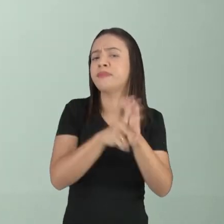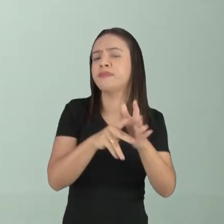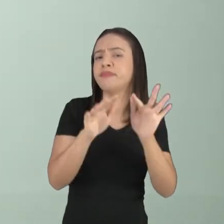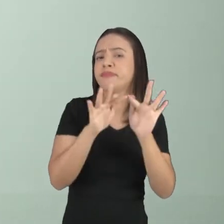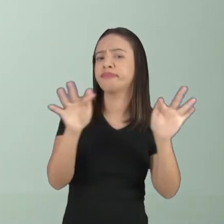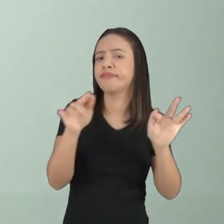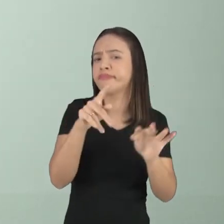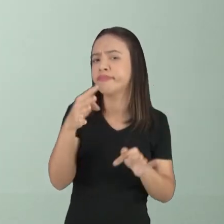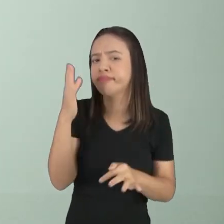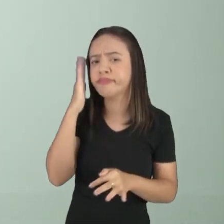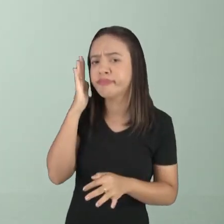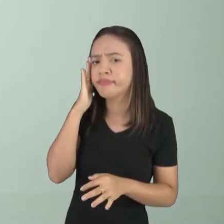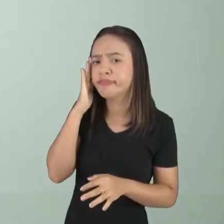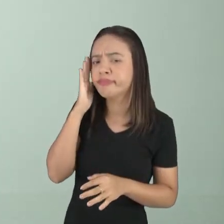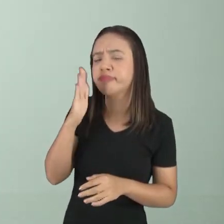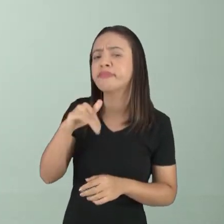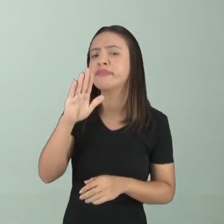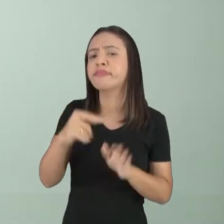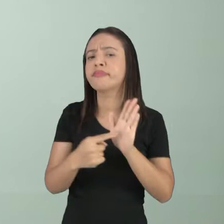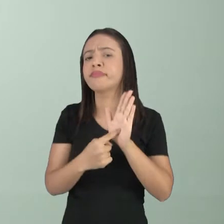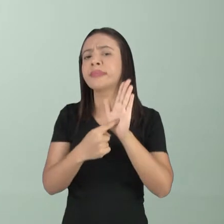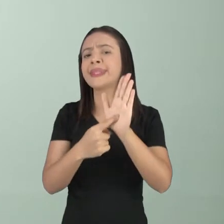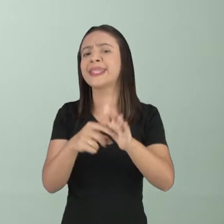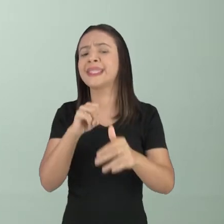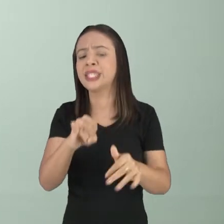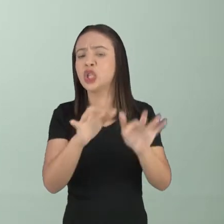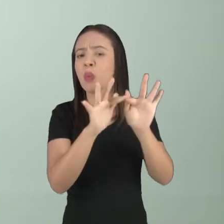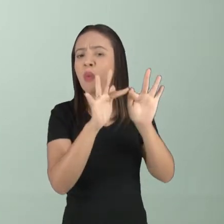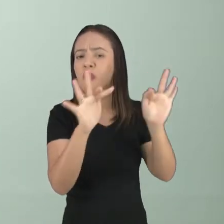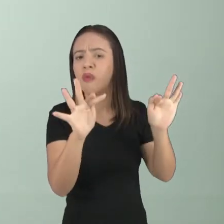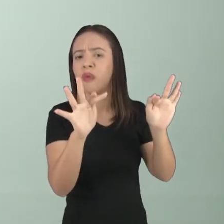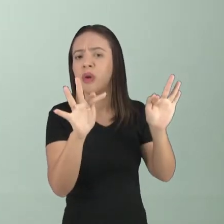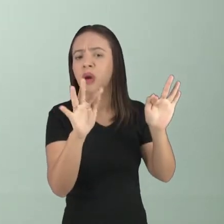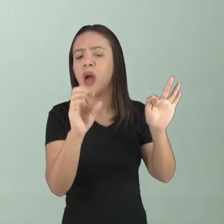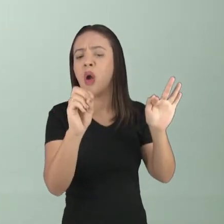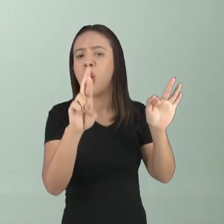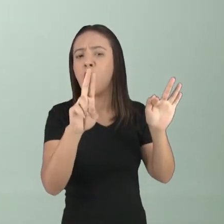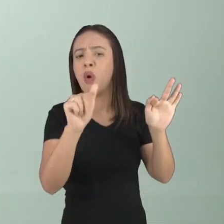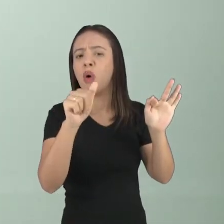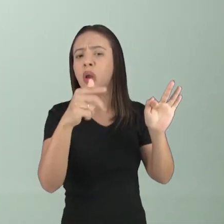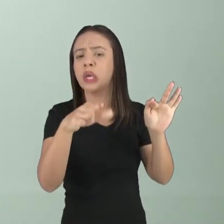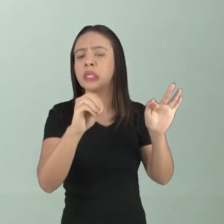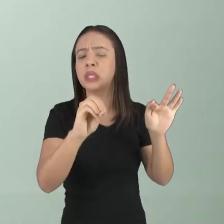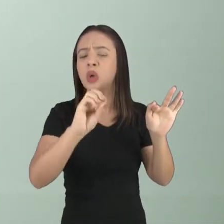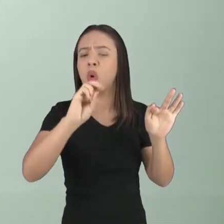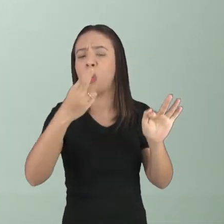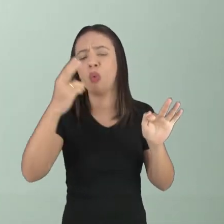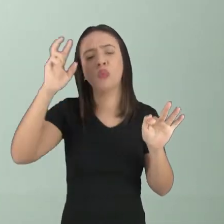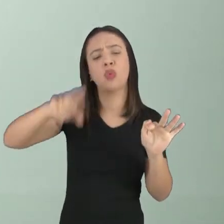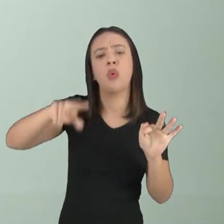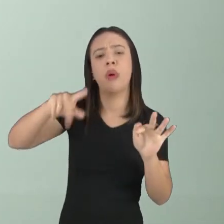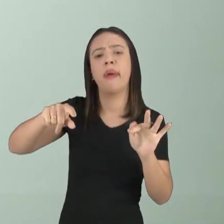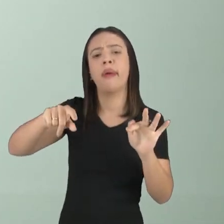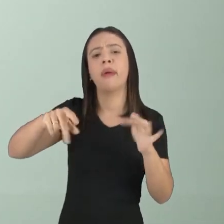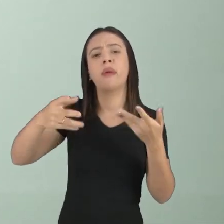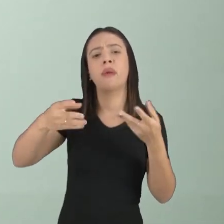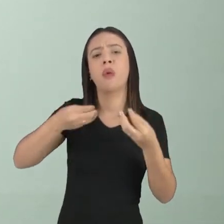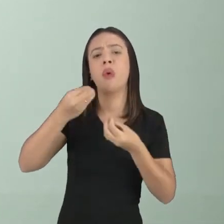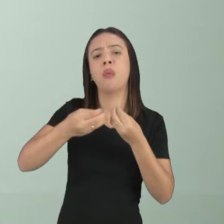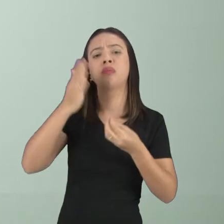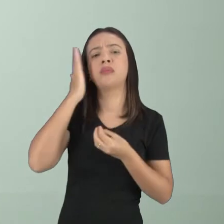quem é que sabe? Quem é que vai determinar se uma frase ela é uma oração ou não? É a presença de